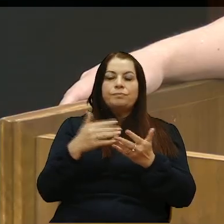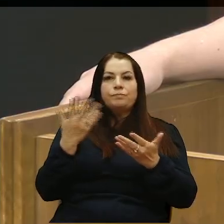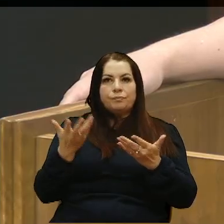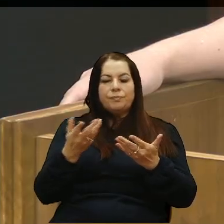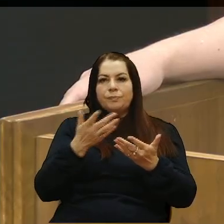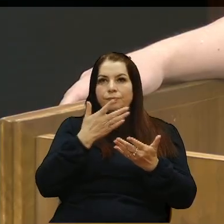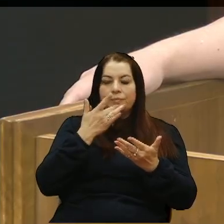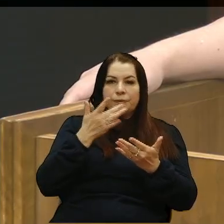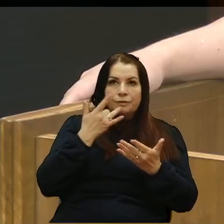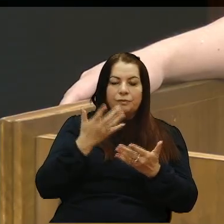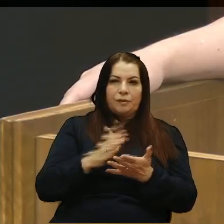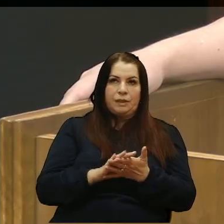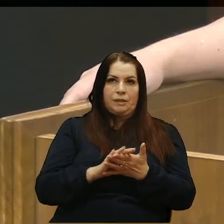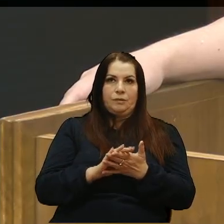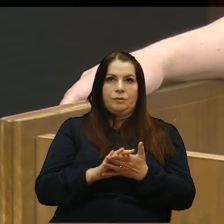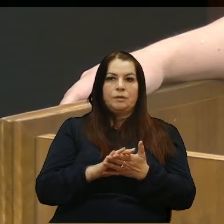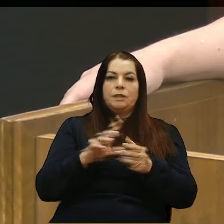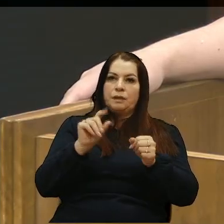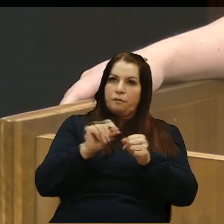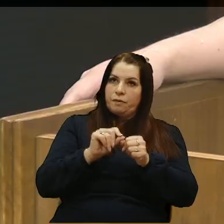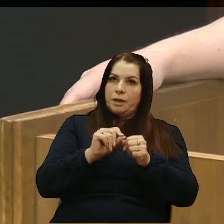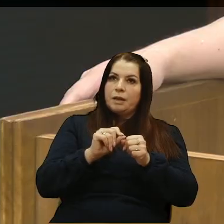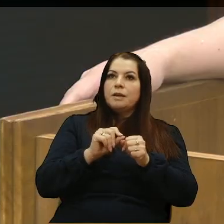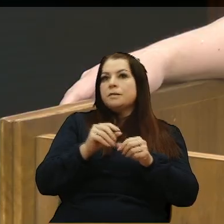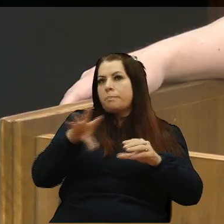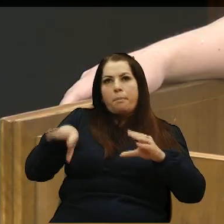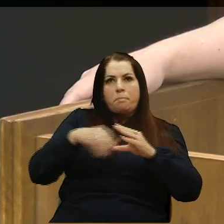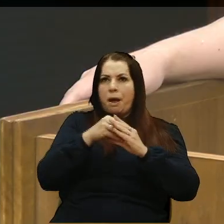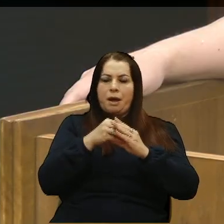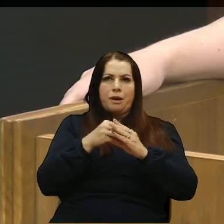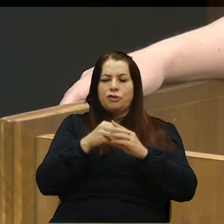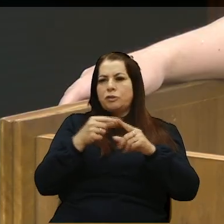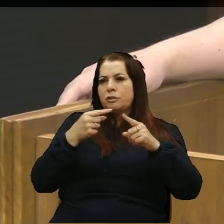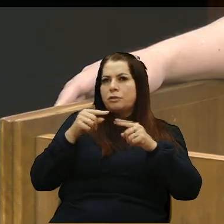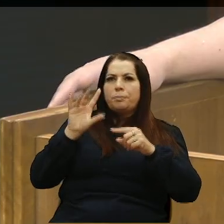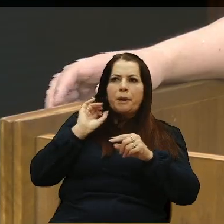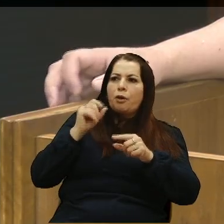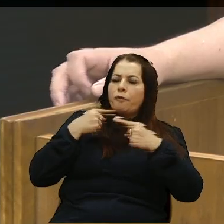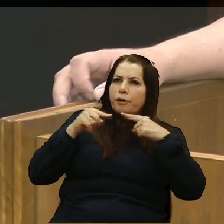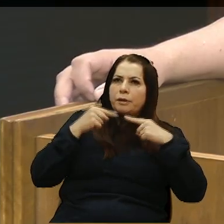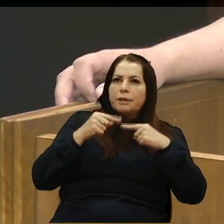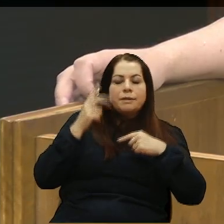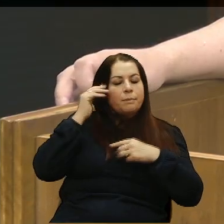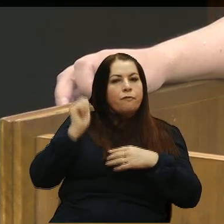muito fácil, e faz parte da oposição, sempre virem as críticas, mas a gente tem que saber